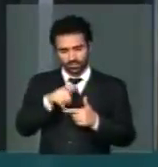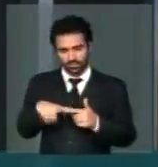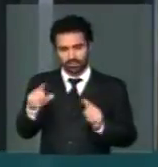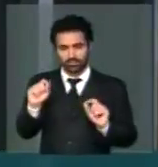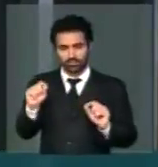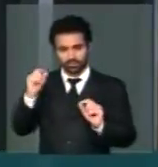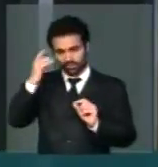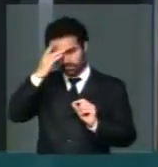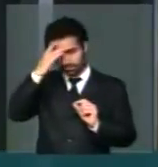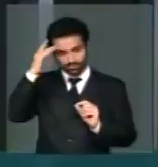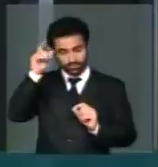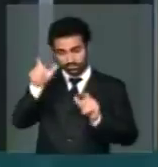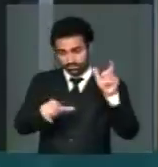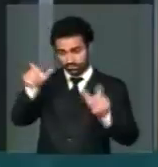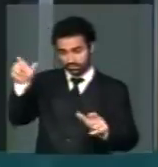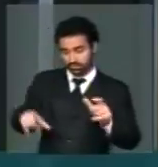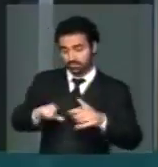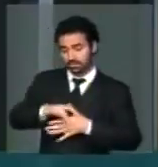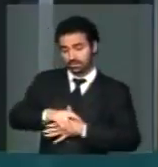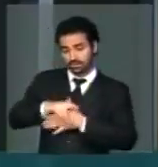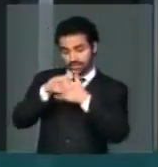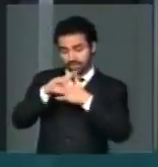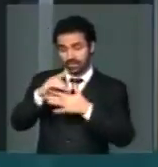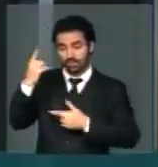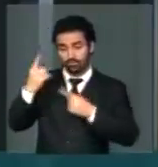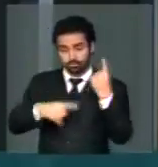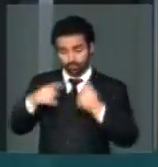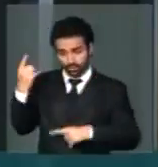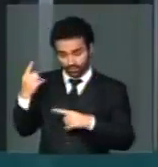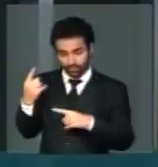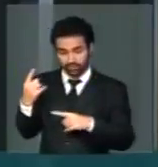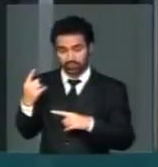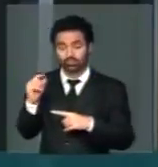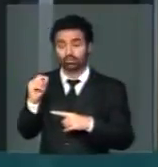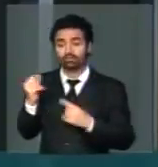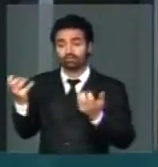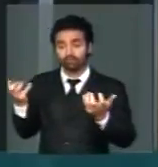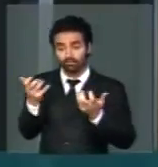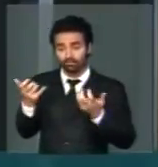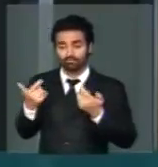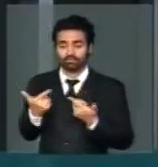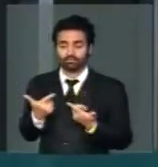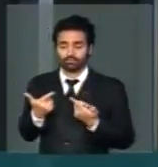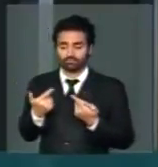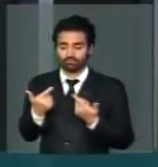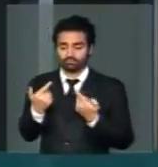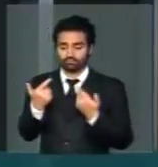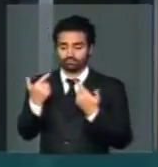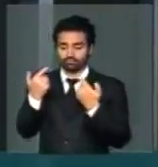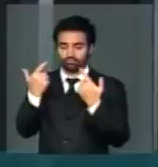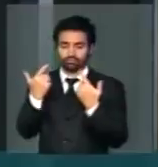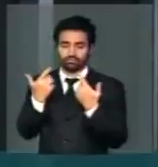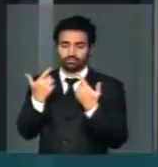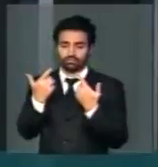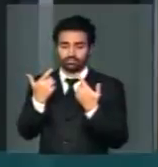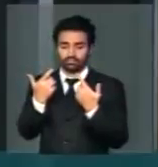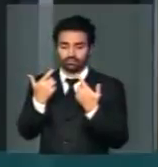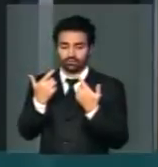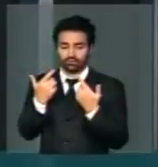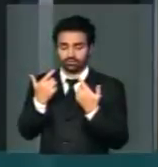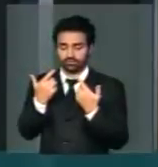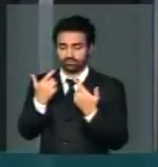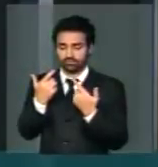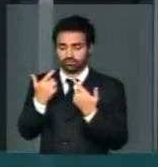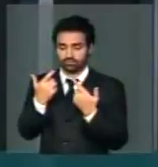aquelas lideranças políticas que fazem da guerra a sua sobrevivência e